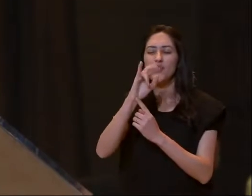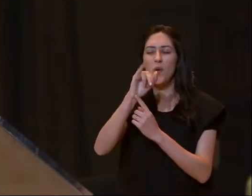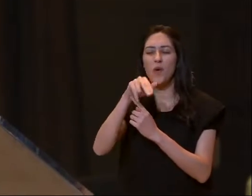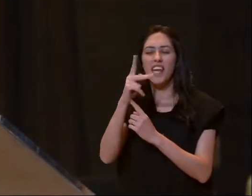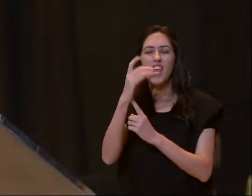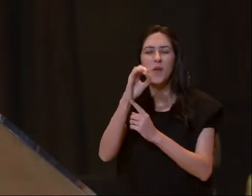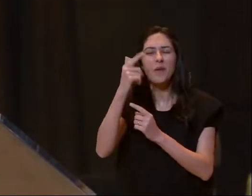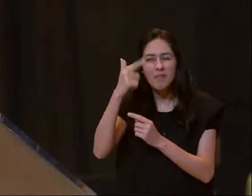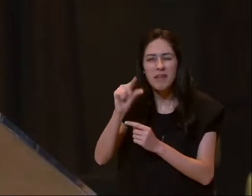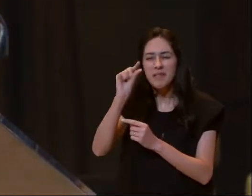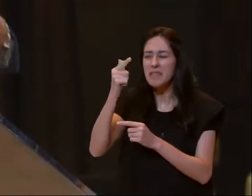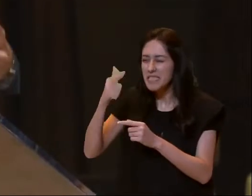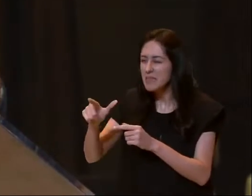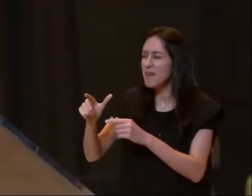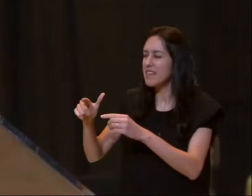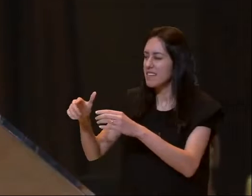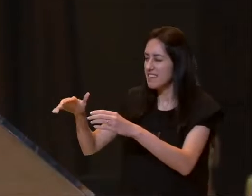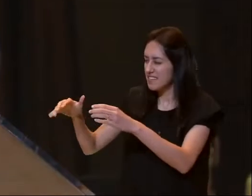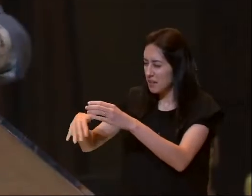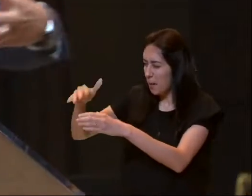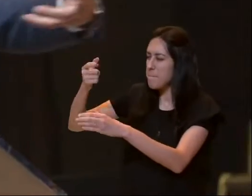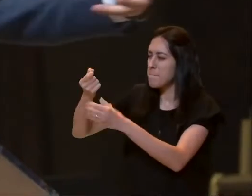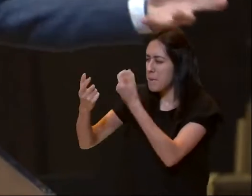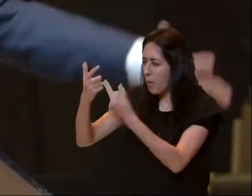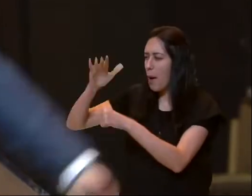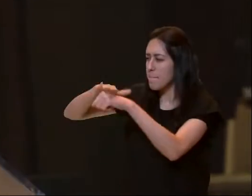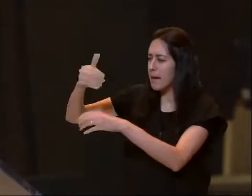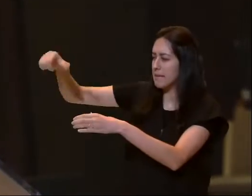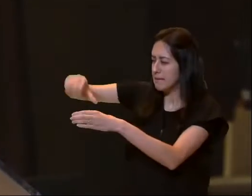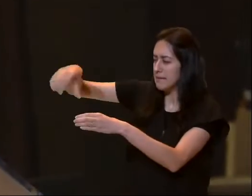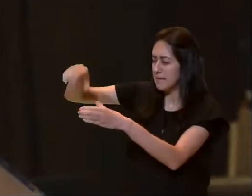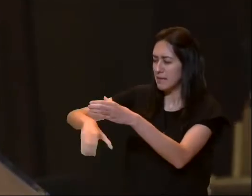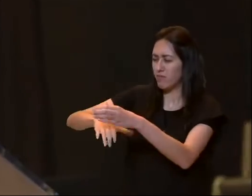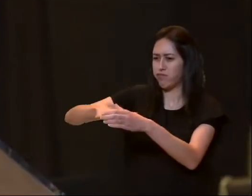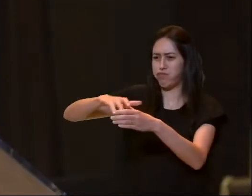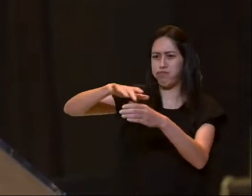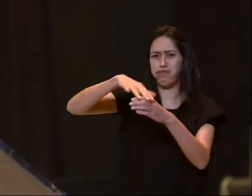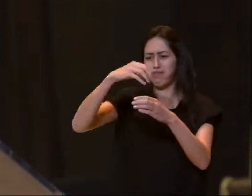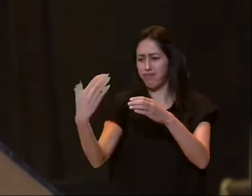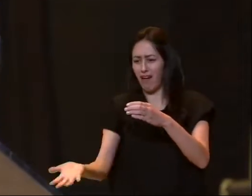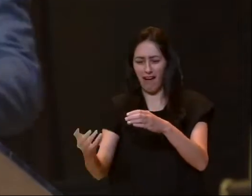aquele negócio transbordando, as pipocas caindo pelo caminho.